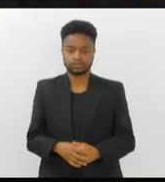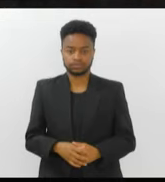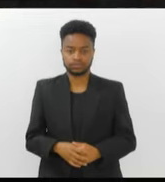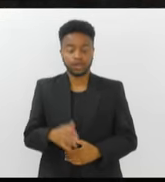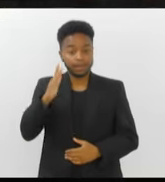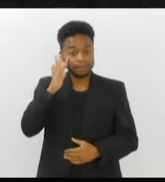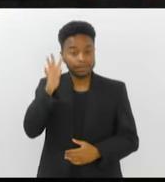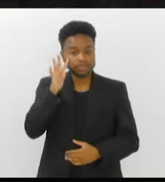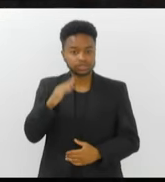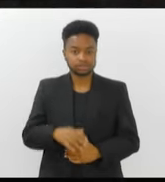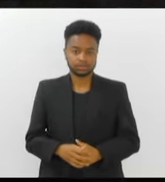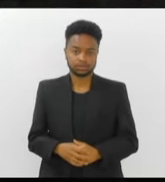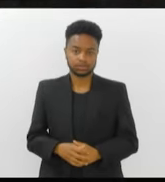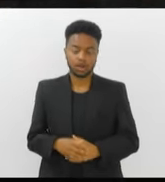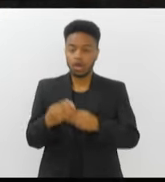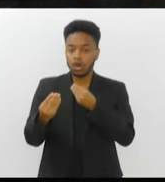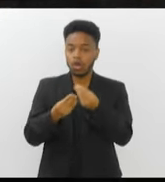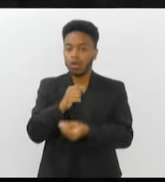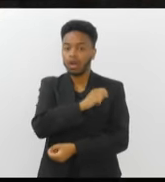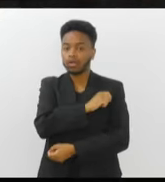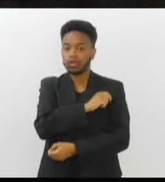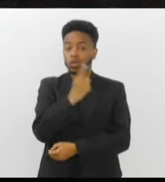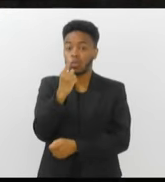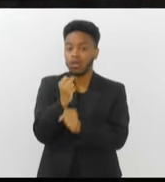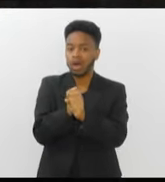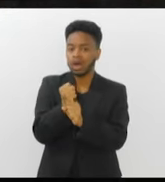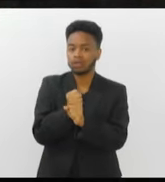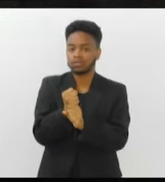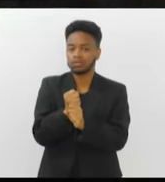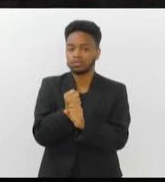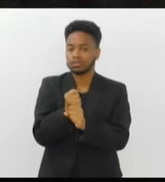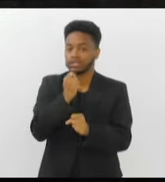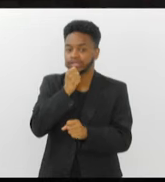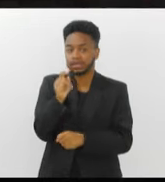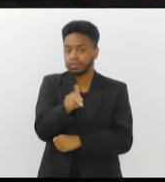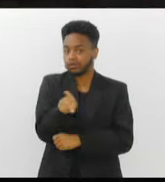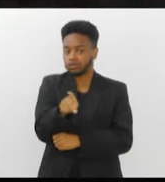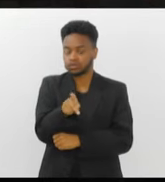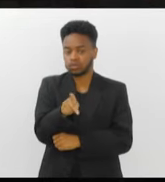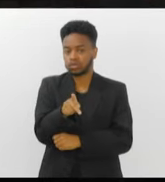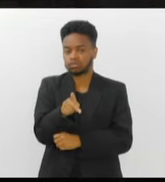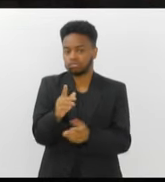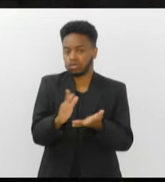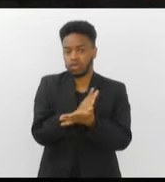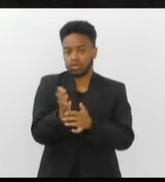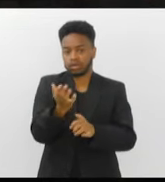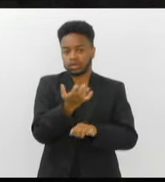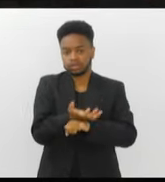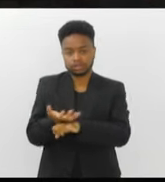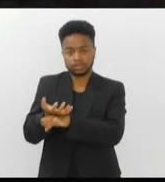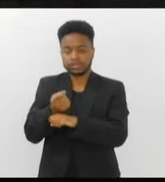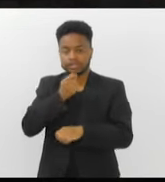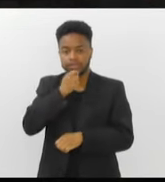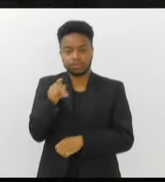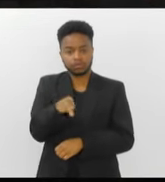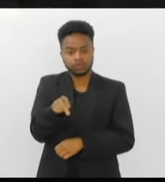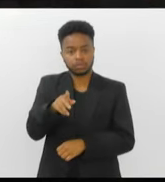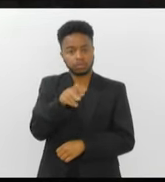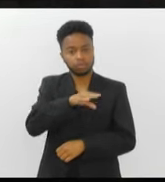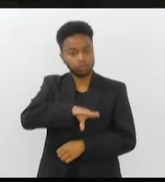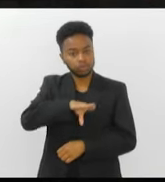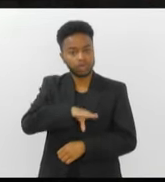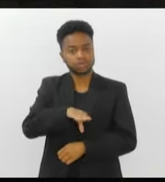Imagina os estudantes ficarem um ano inteiro sem professor de alguma disciplina, sem professor de português, sem professor